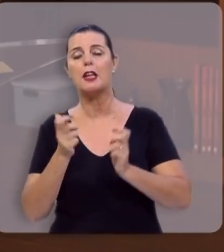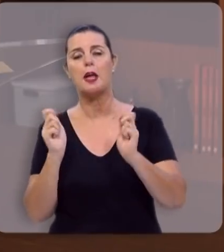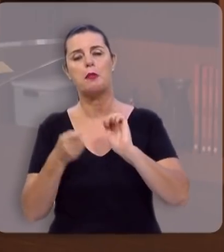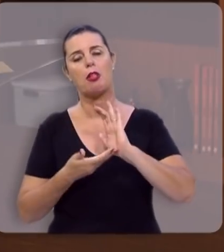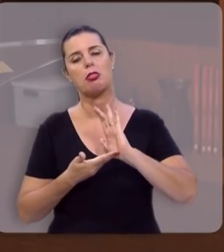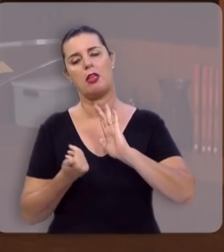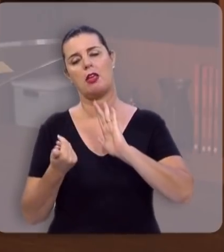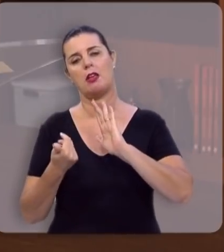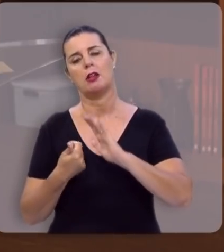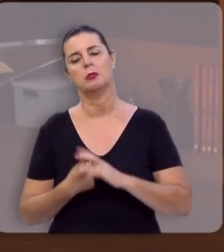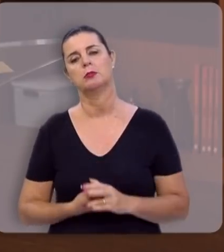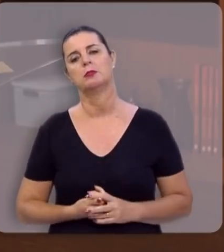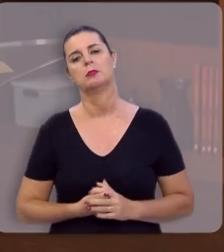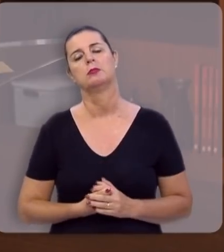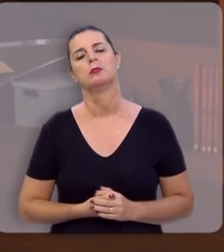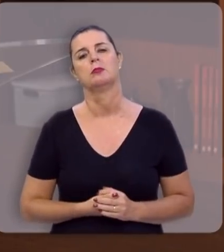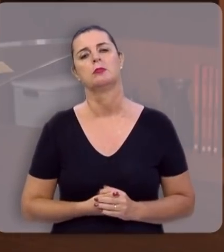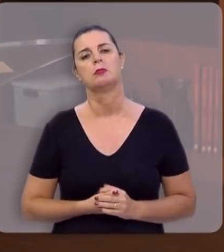você.